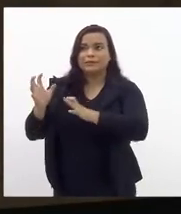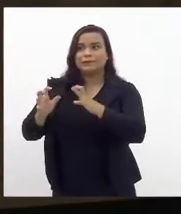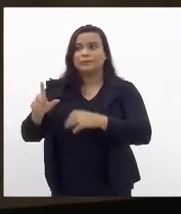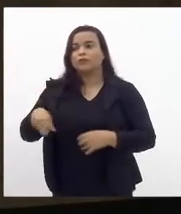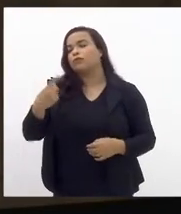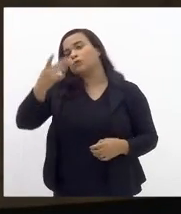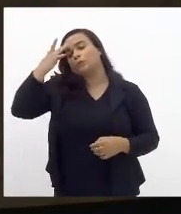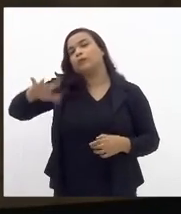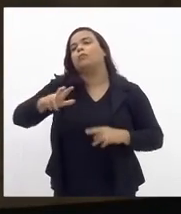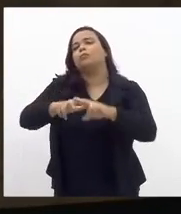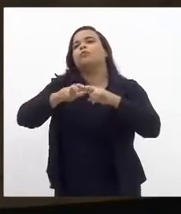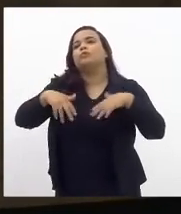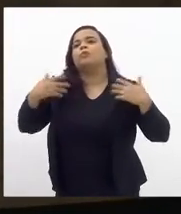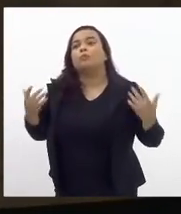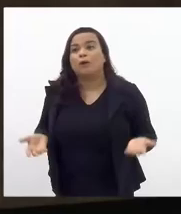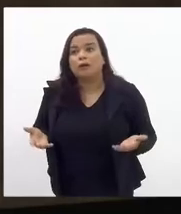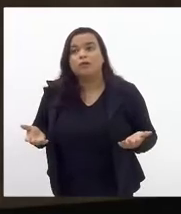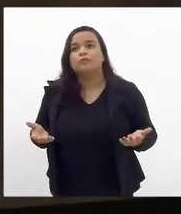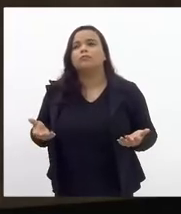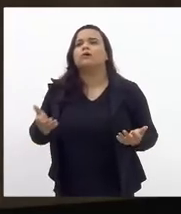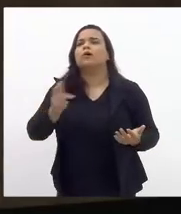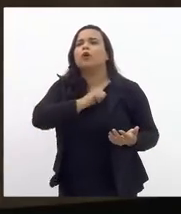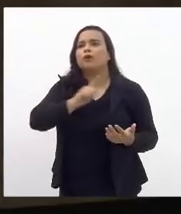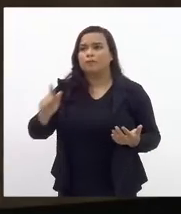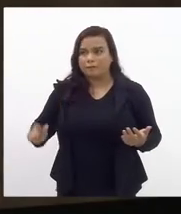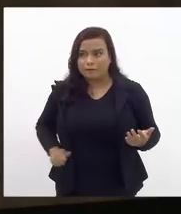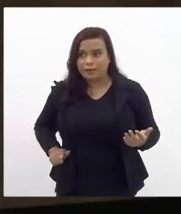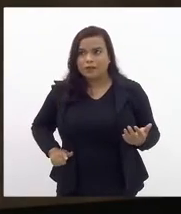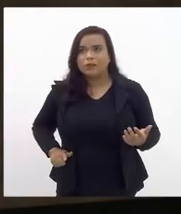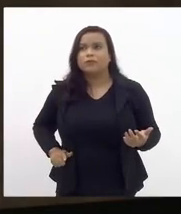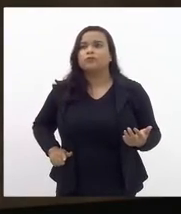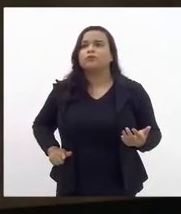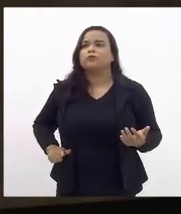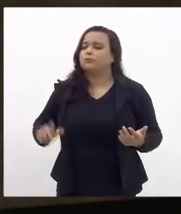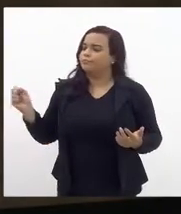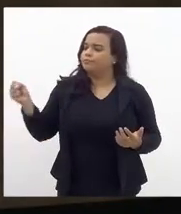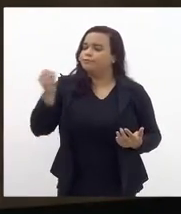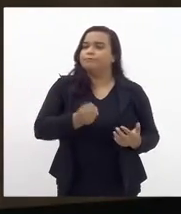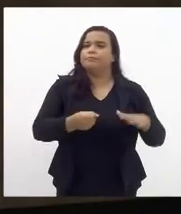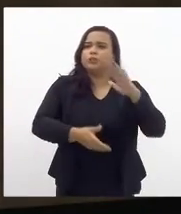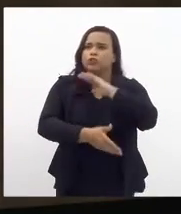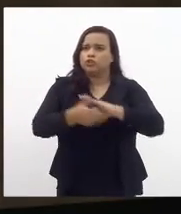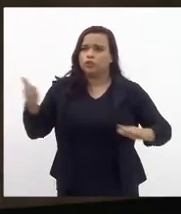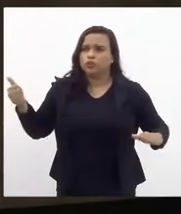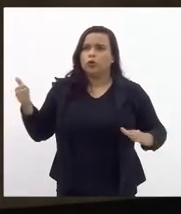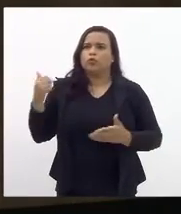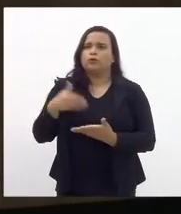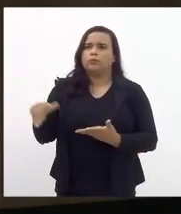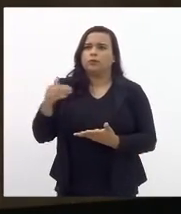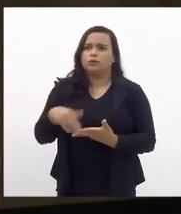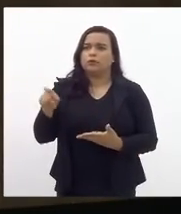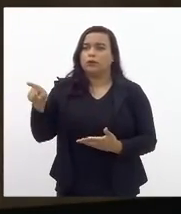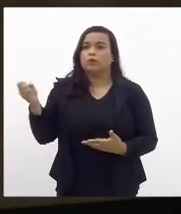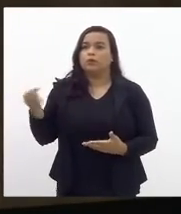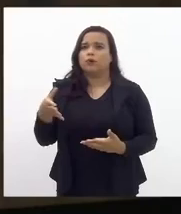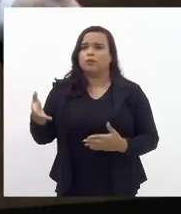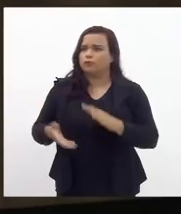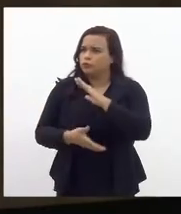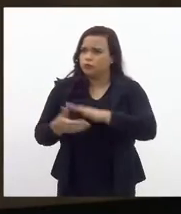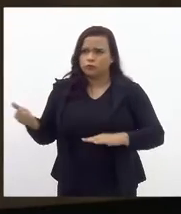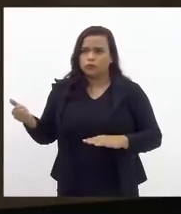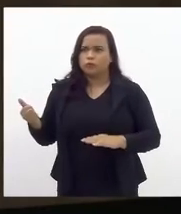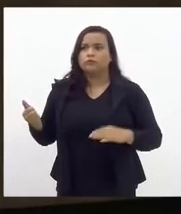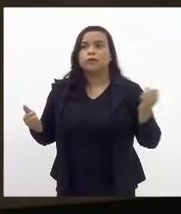quê, o governador aqueceu e mudou esse secretário, tirou esse novo secretário para atender a uma